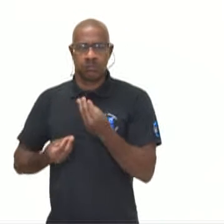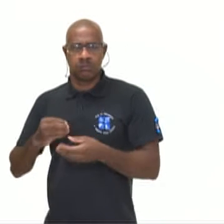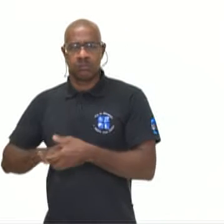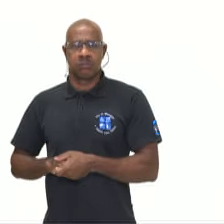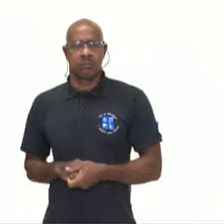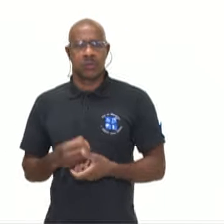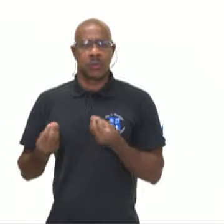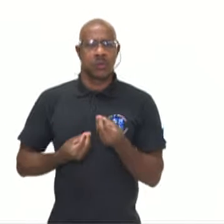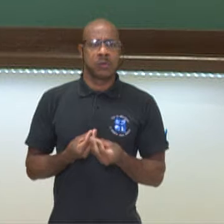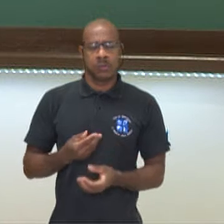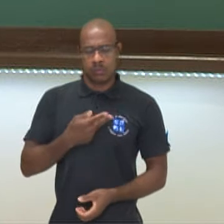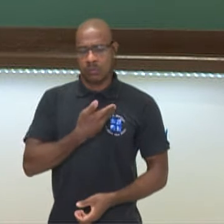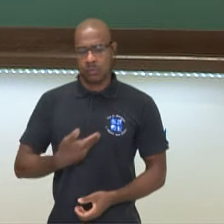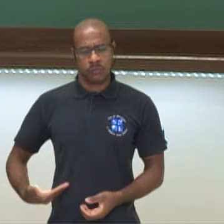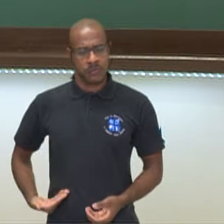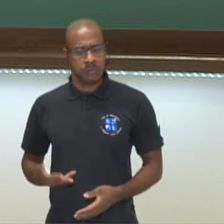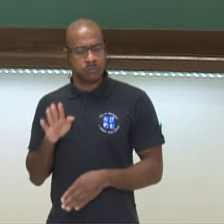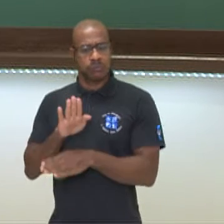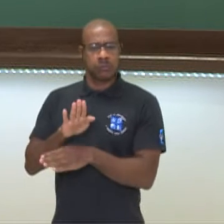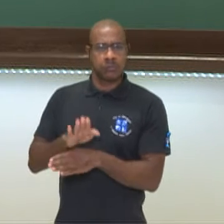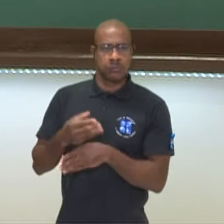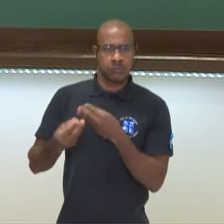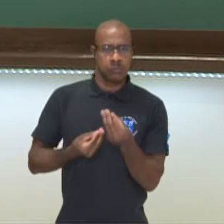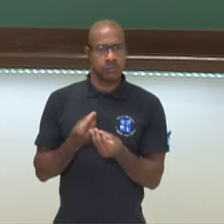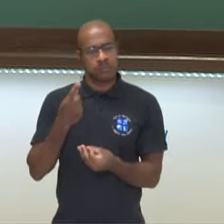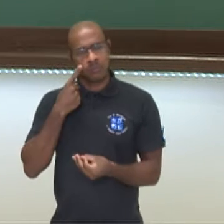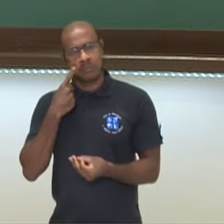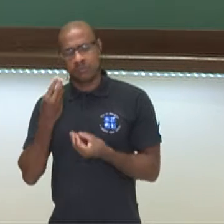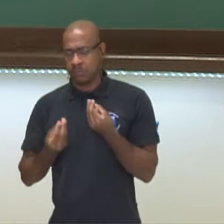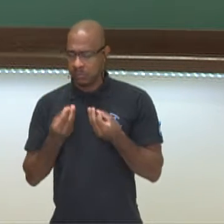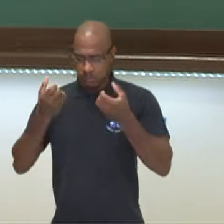Estado, tentar responder essas questões. Legal?